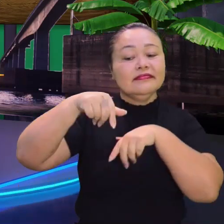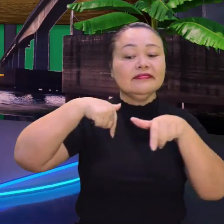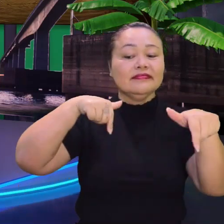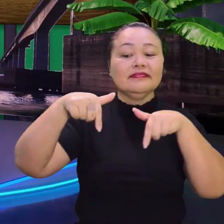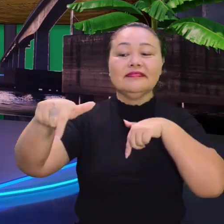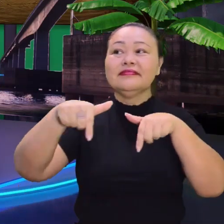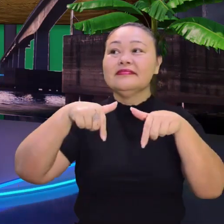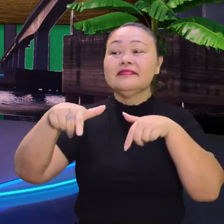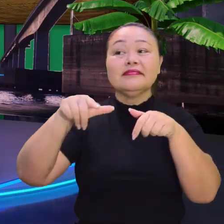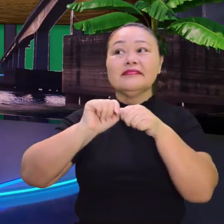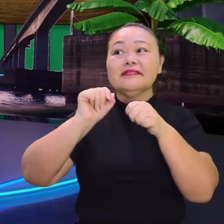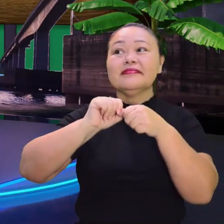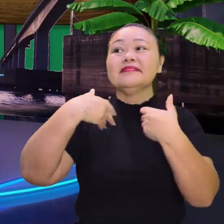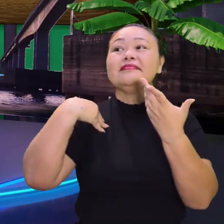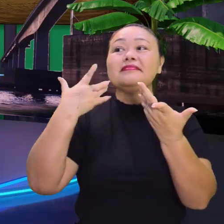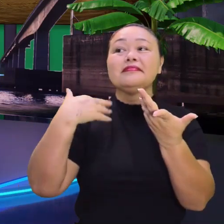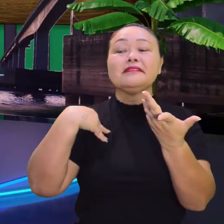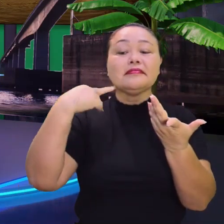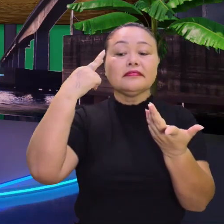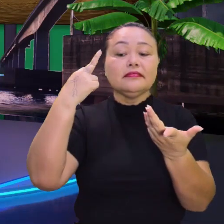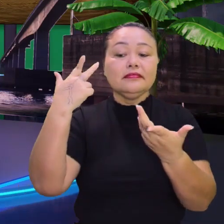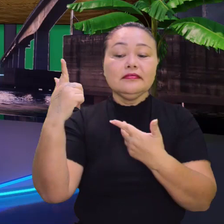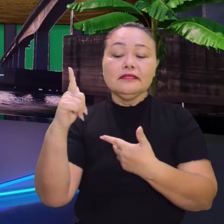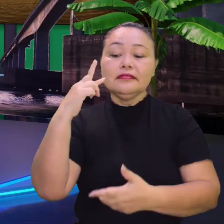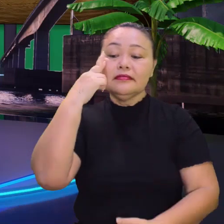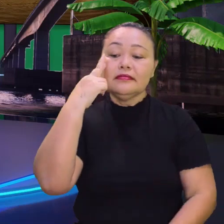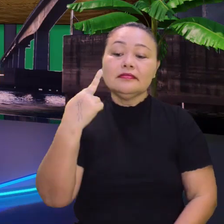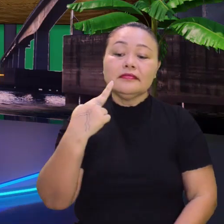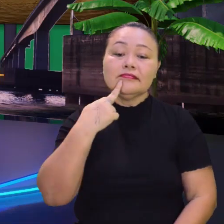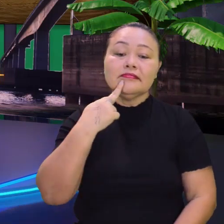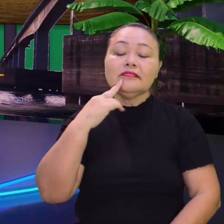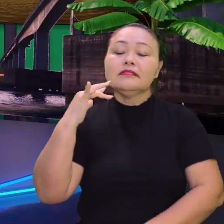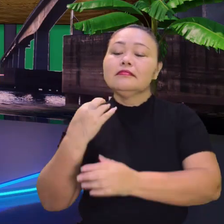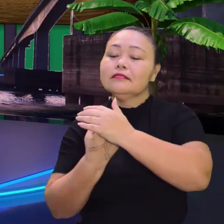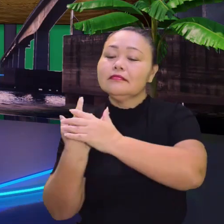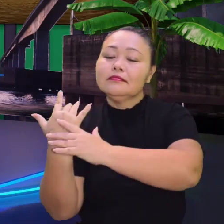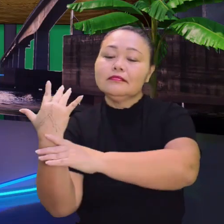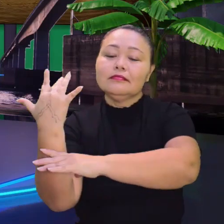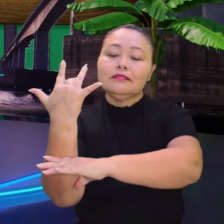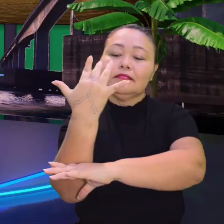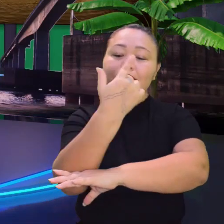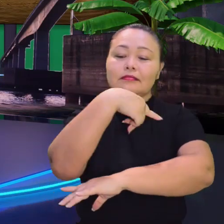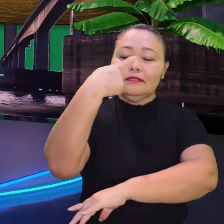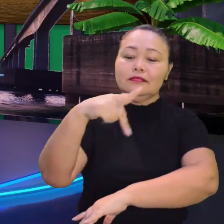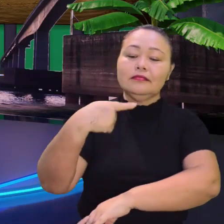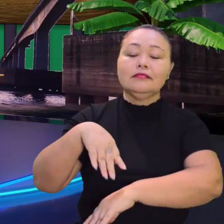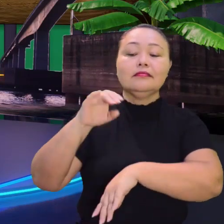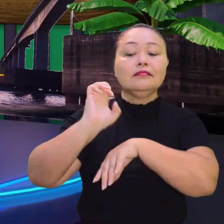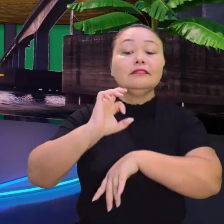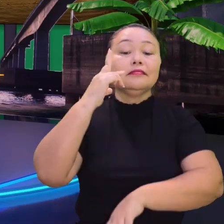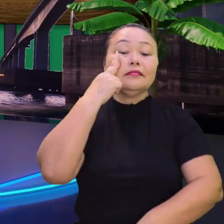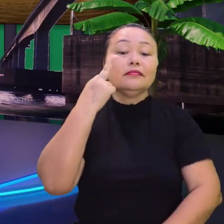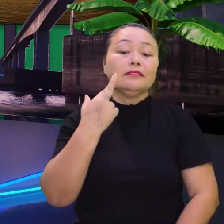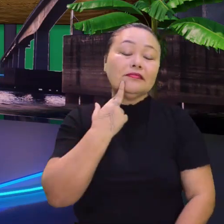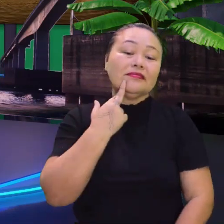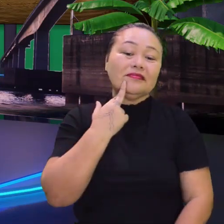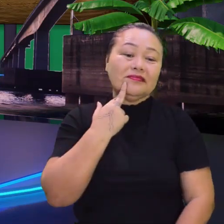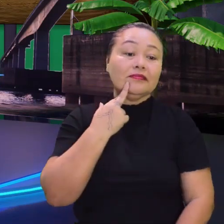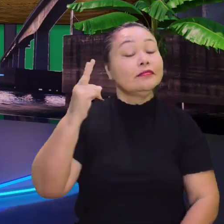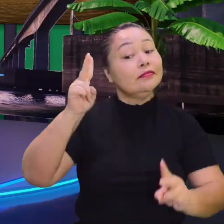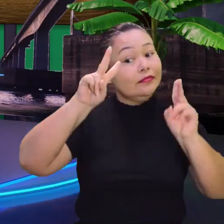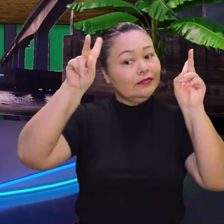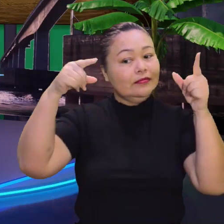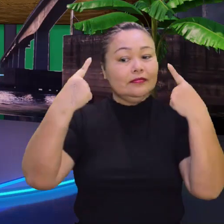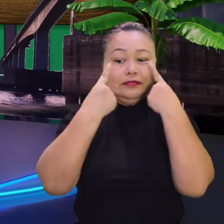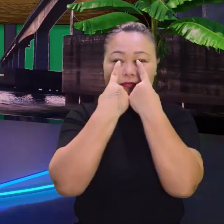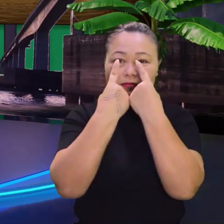de Rondônia. Vamos trabalhar com os aspectos da vegetação do estado de Rondônia. E inclusive é um